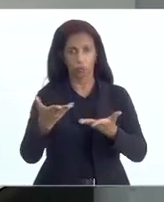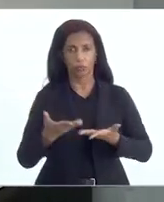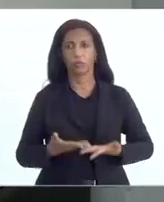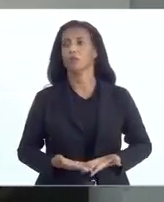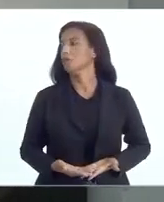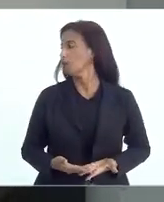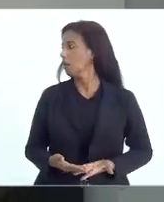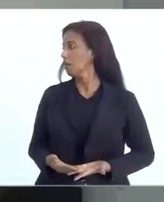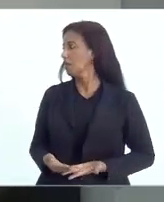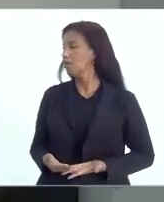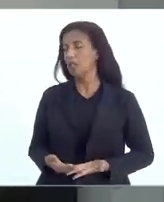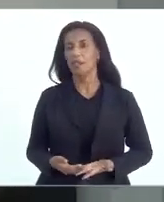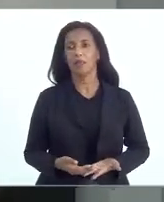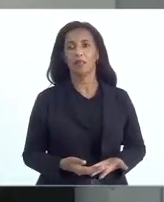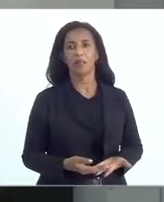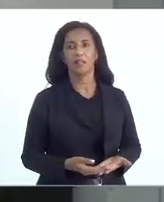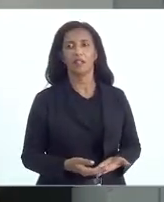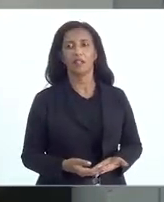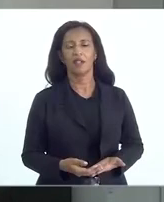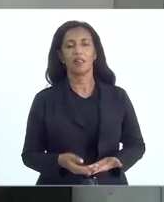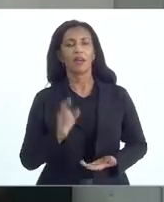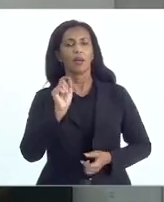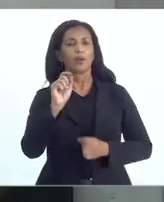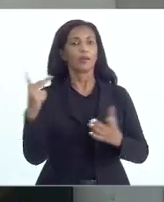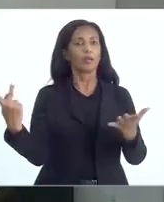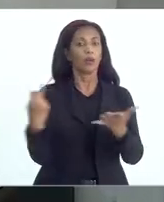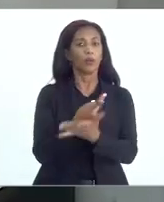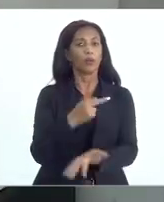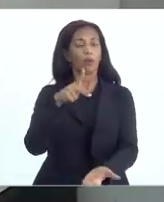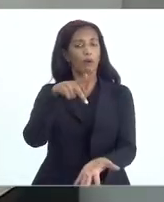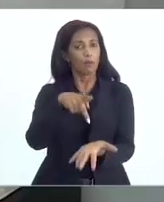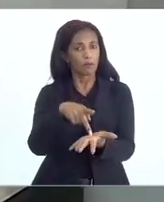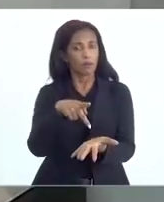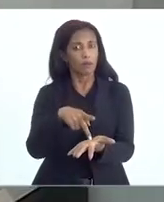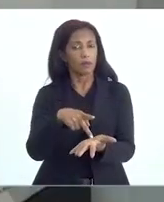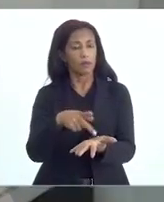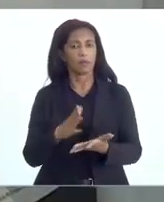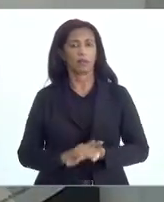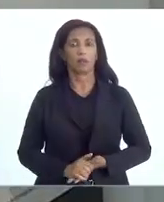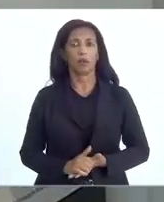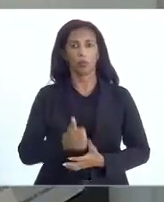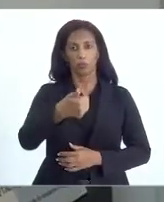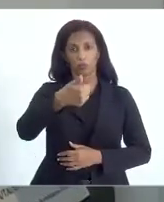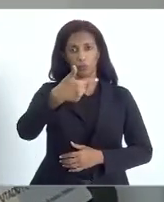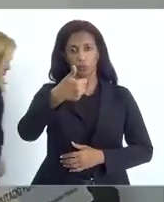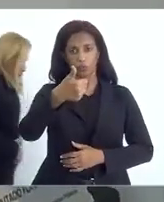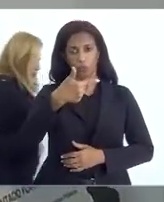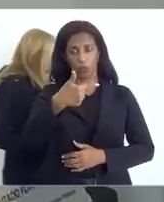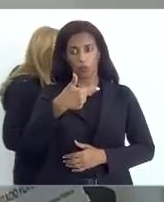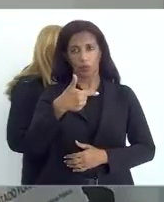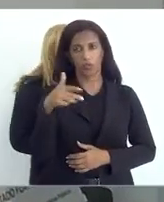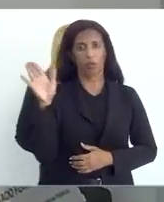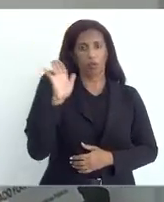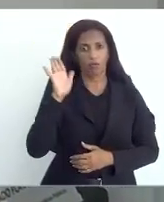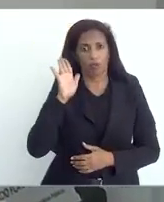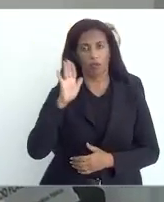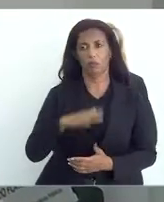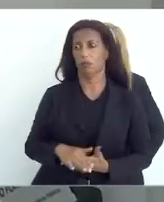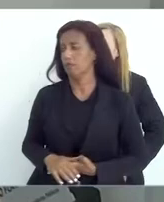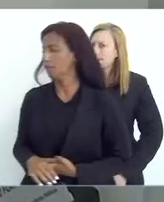o tempo tá aqui com a gente o que aconteceu na verdade eu queria colocar 12 candidatos